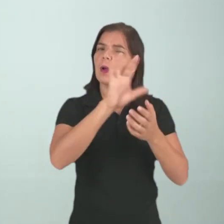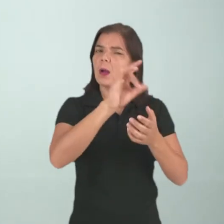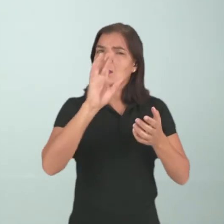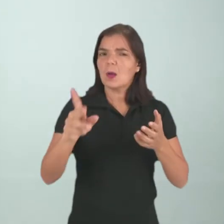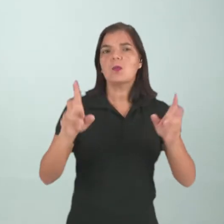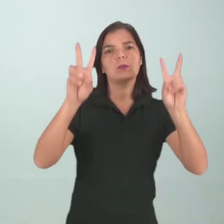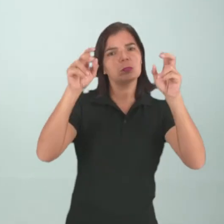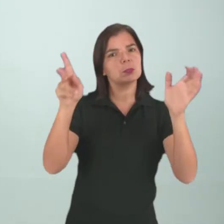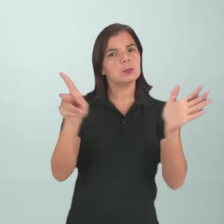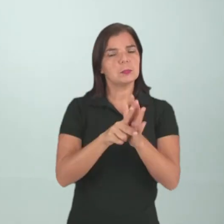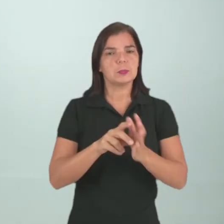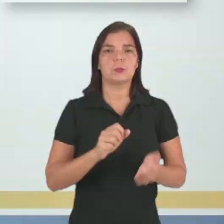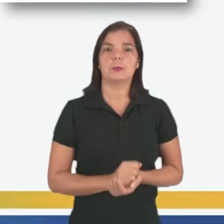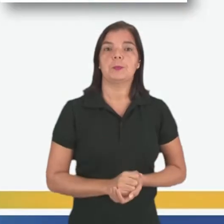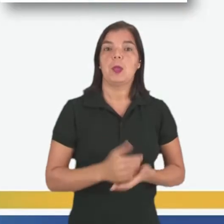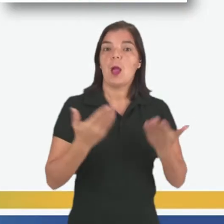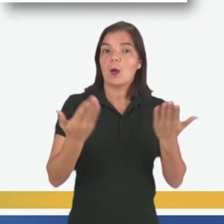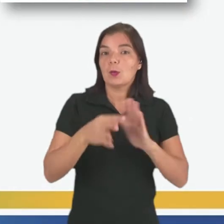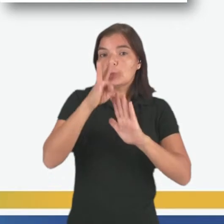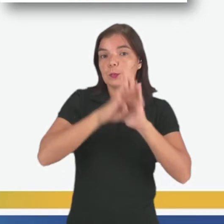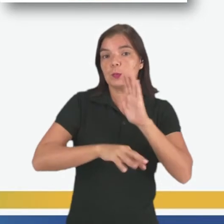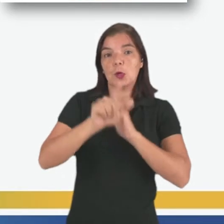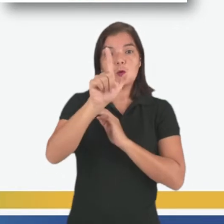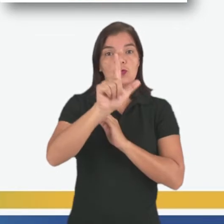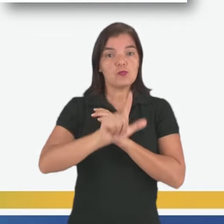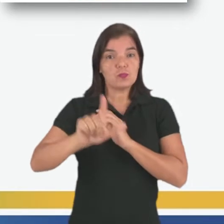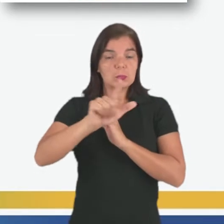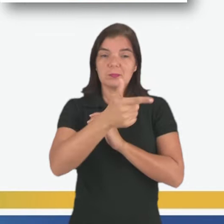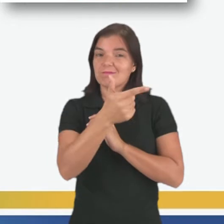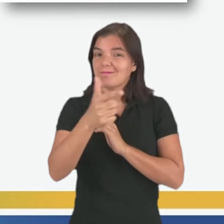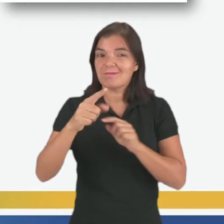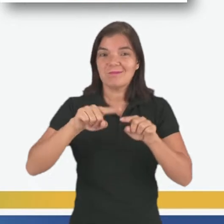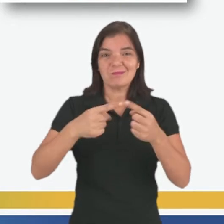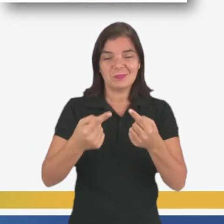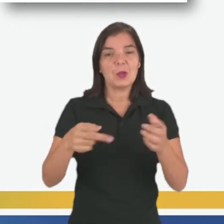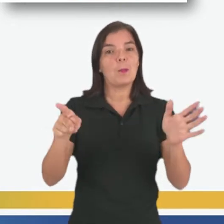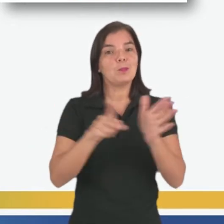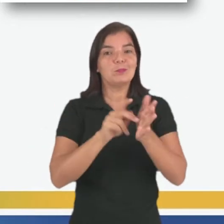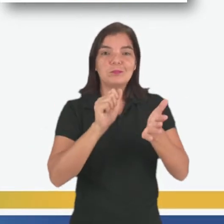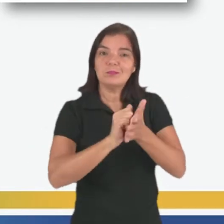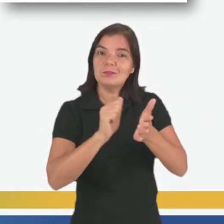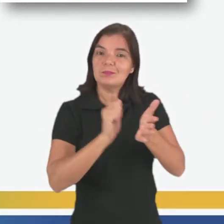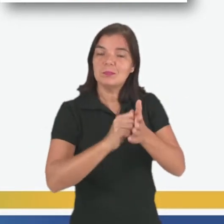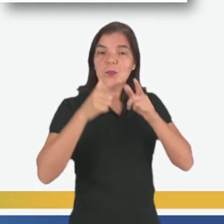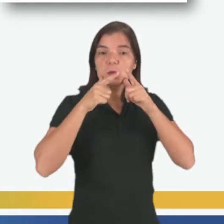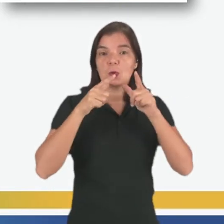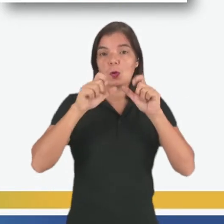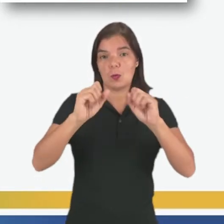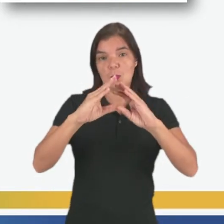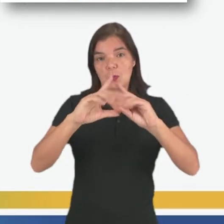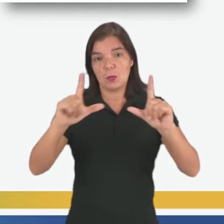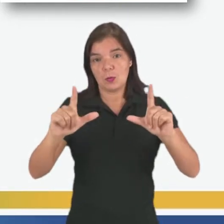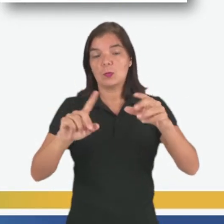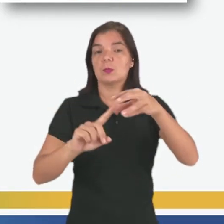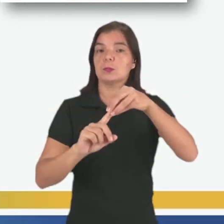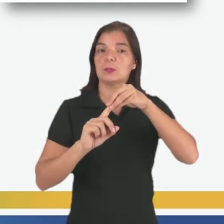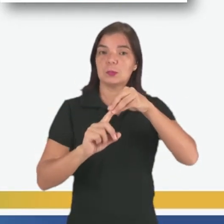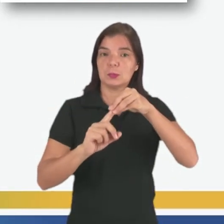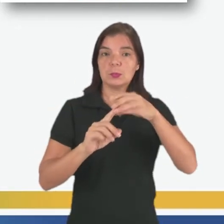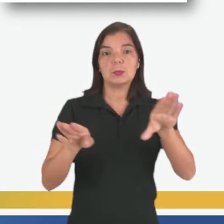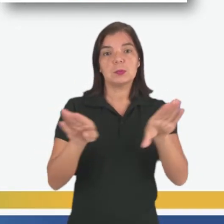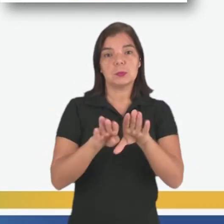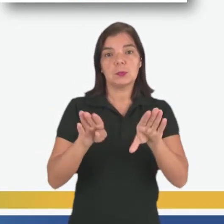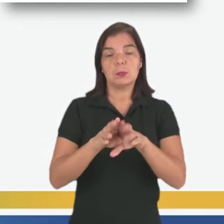específica. O texto não literário é construído de forma específica, com linguagem clara e